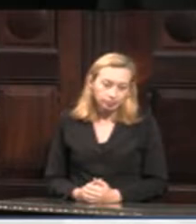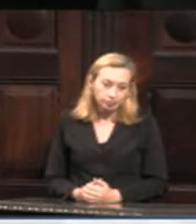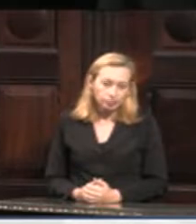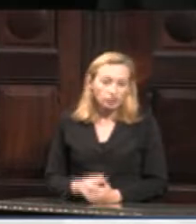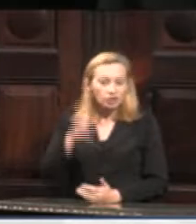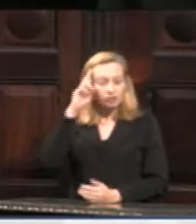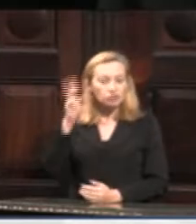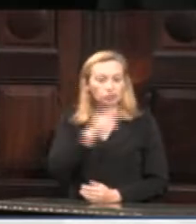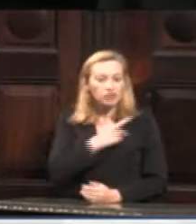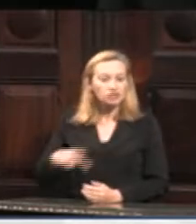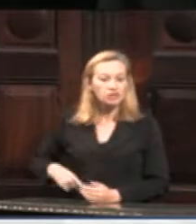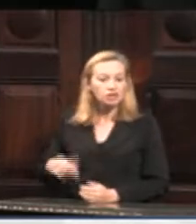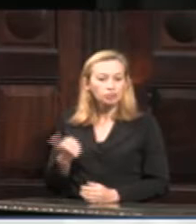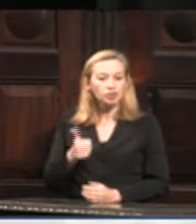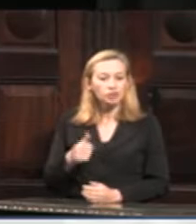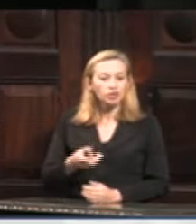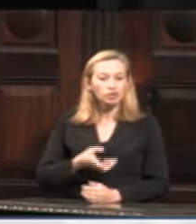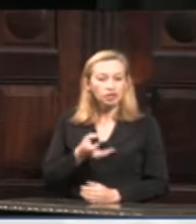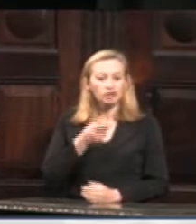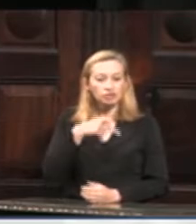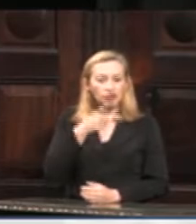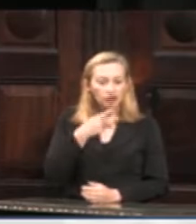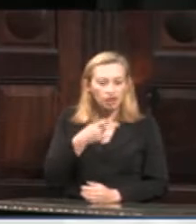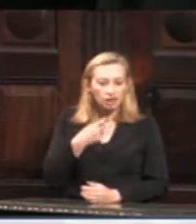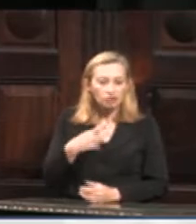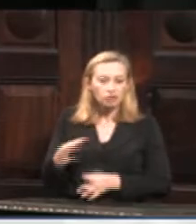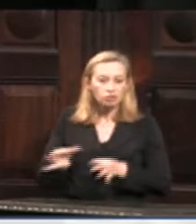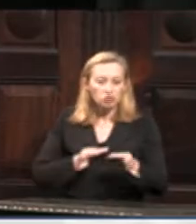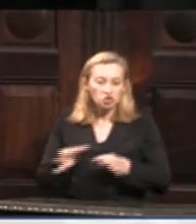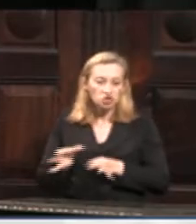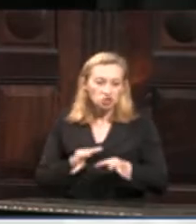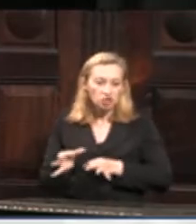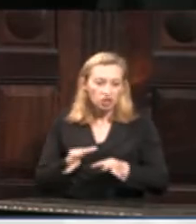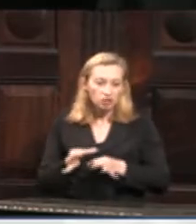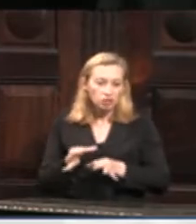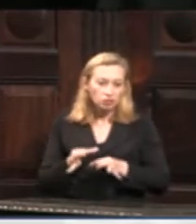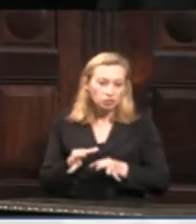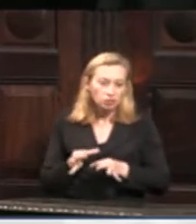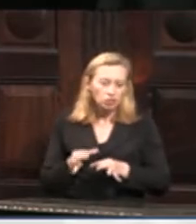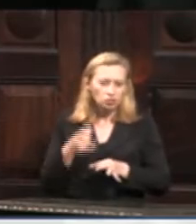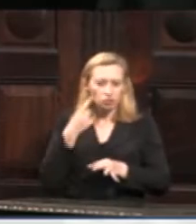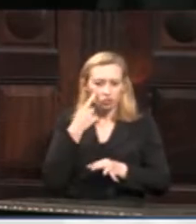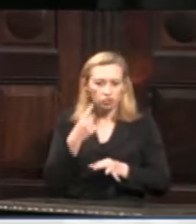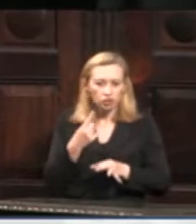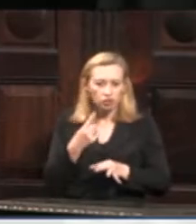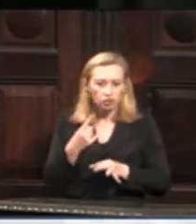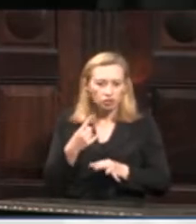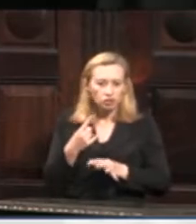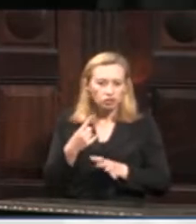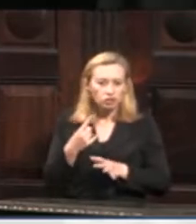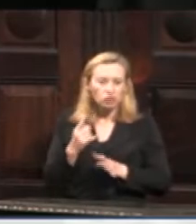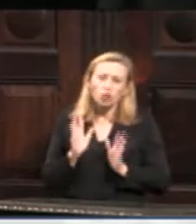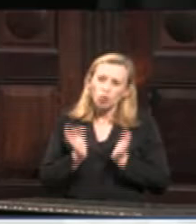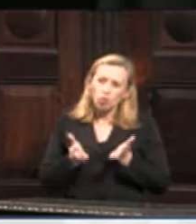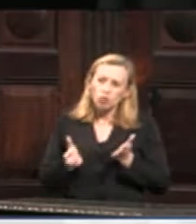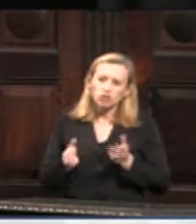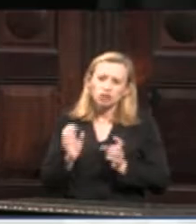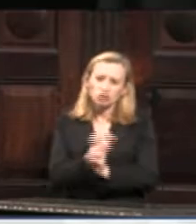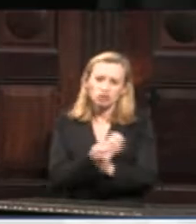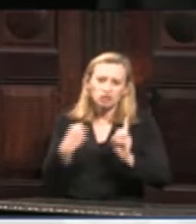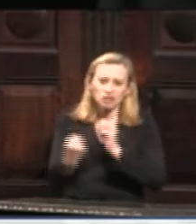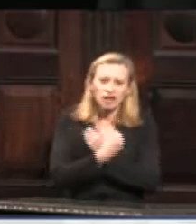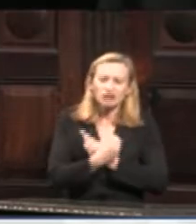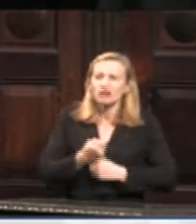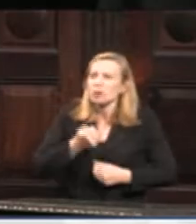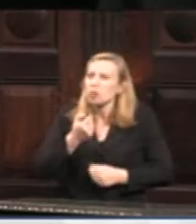Senhor presidente, primeiro destacar que o projeto é extremamente pertinente pelo tema que aborda. Hoje, na nossa sociedade, quando a gente fala tanto em